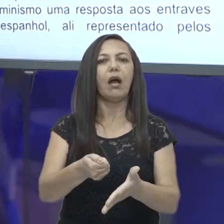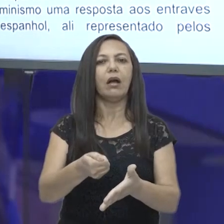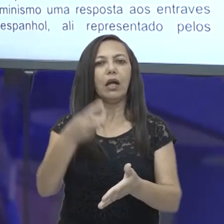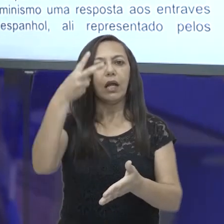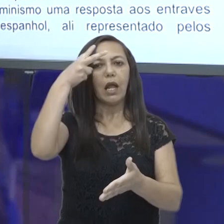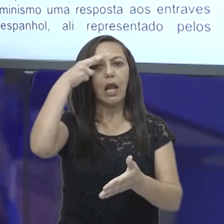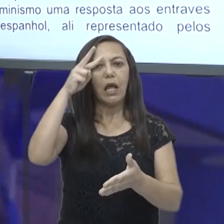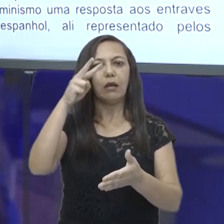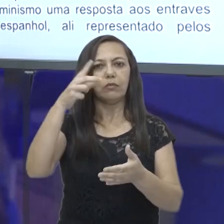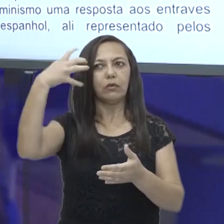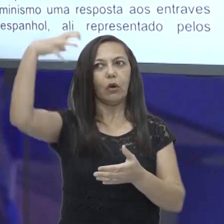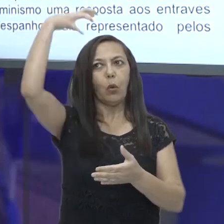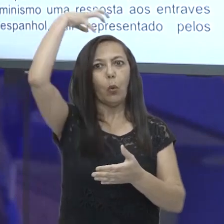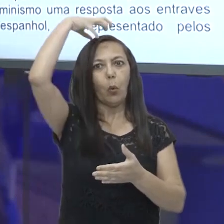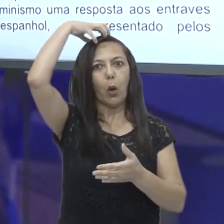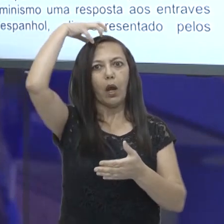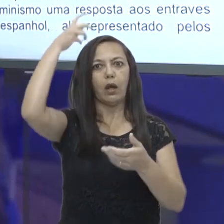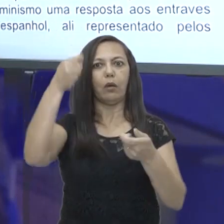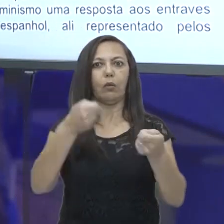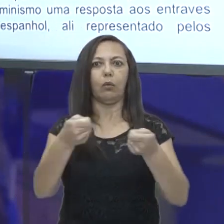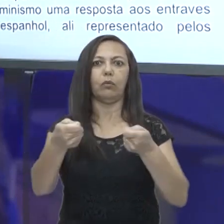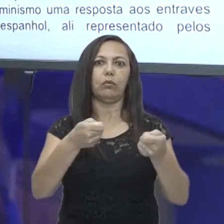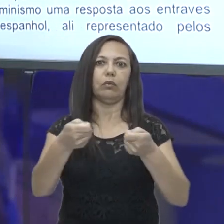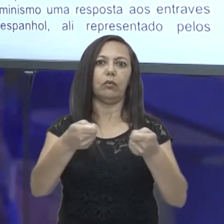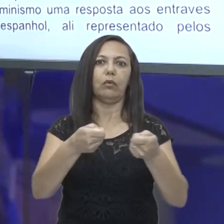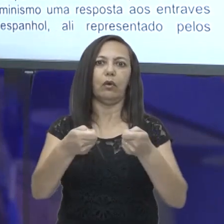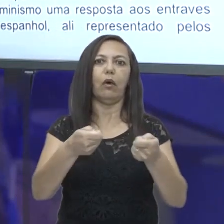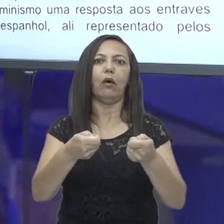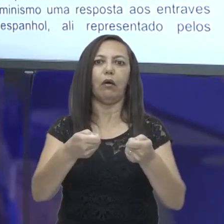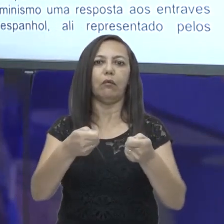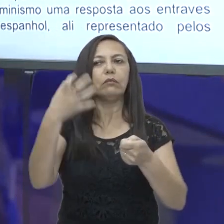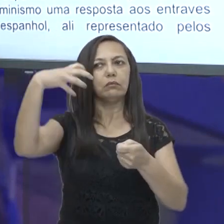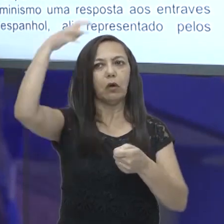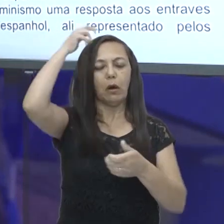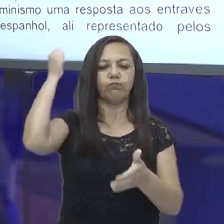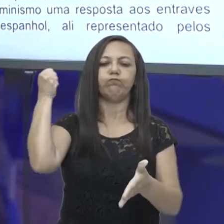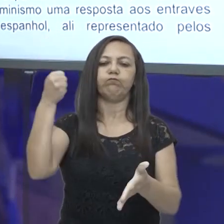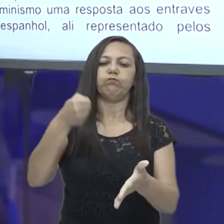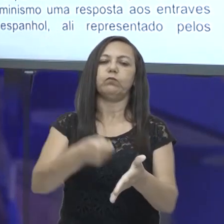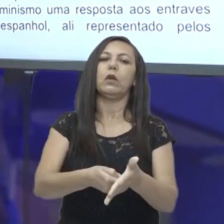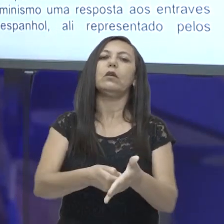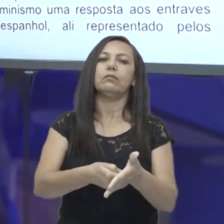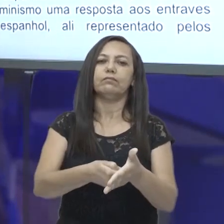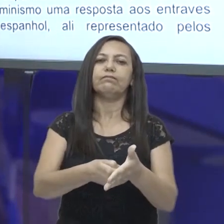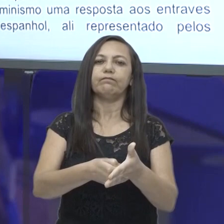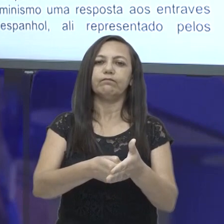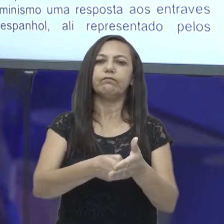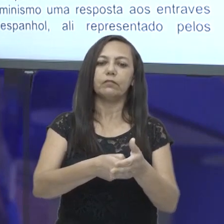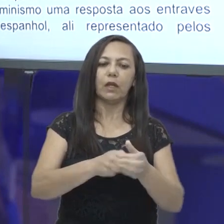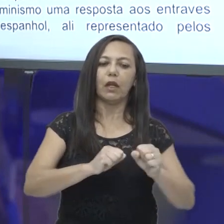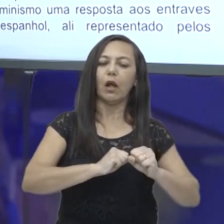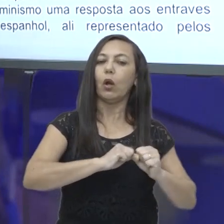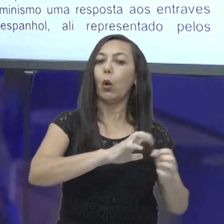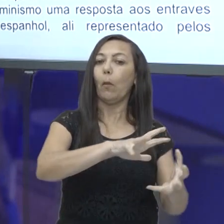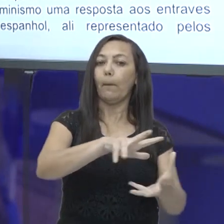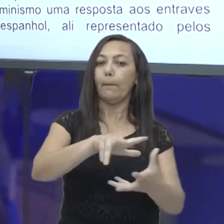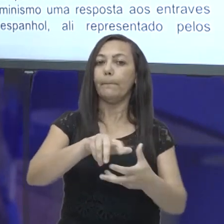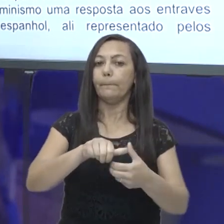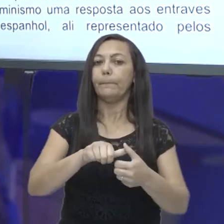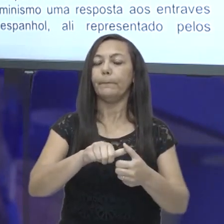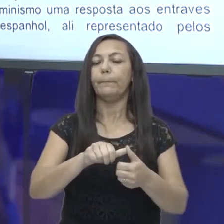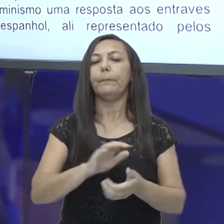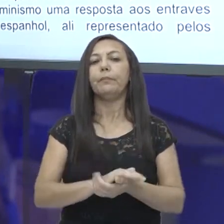dois, monarquia, o rei, autoritarismo, a imposição do rei sobre as demais população, tá